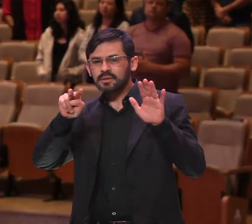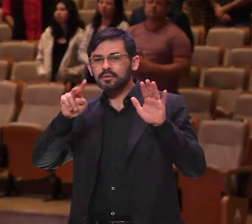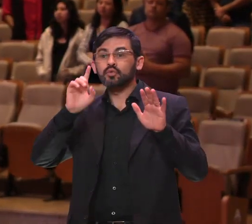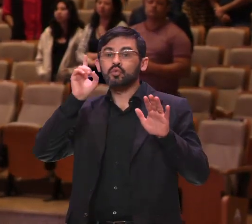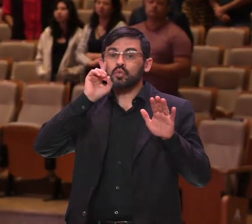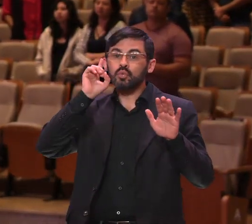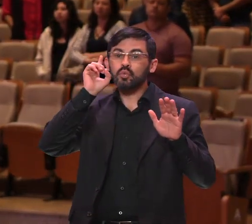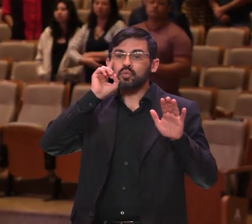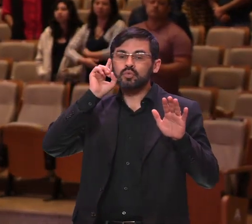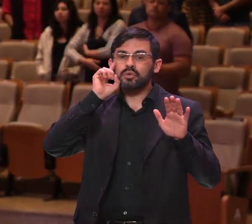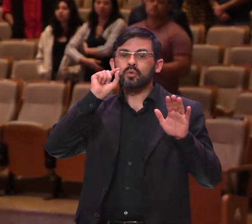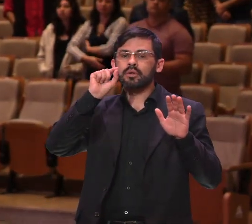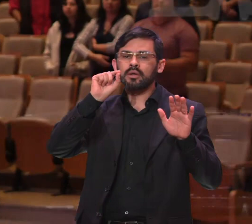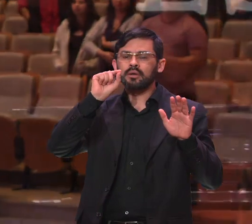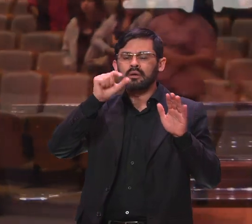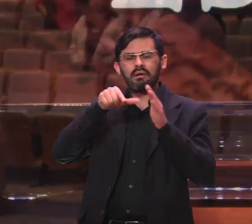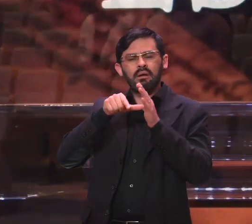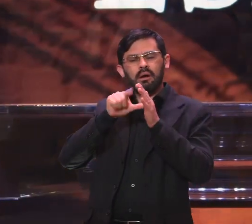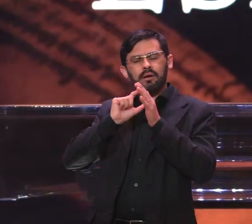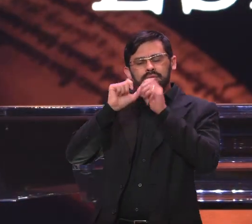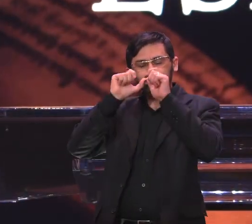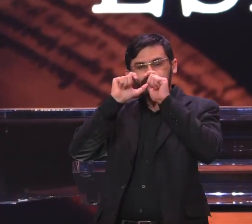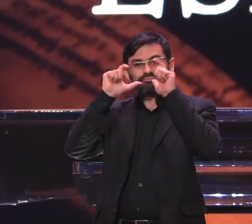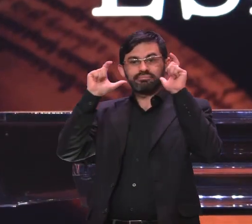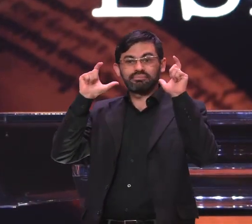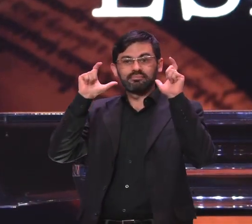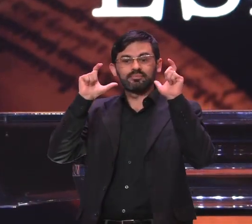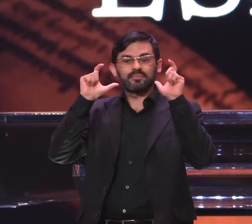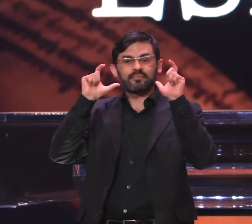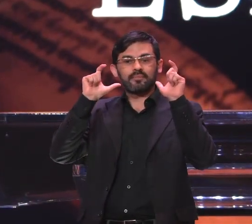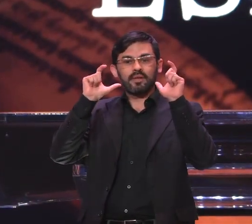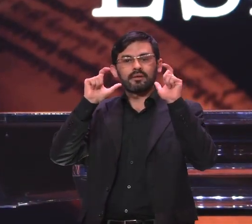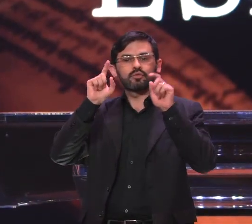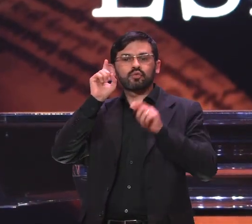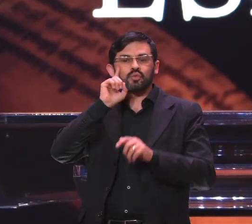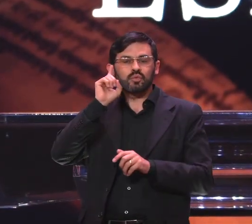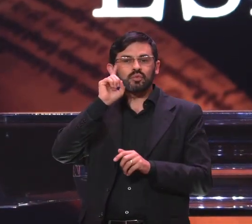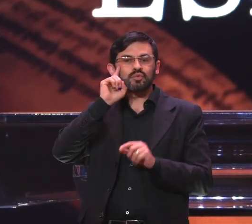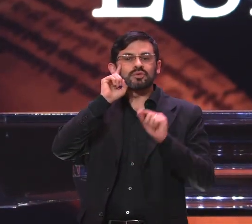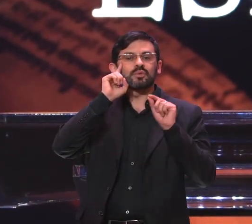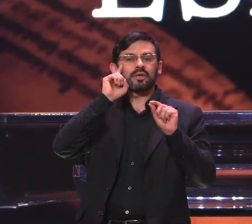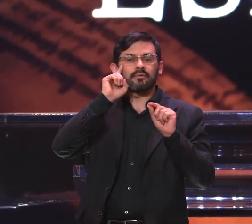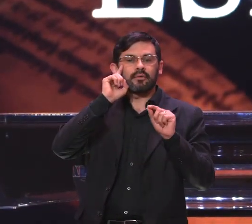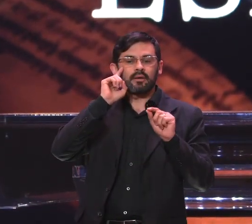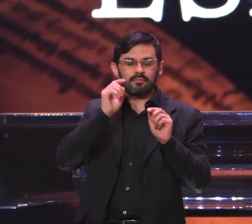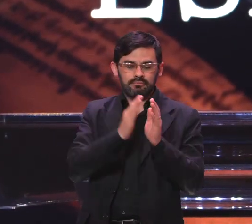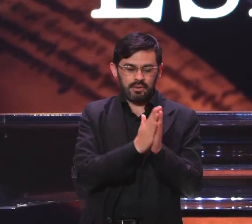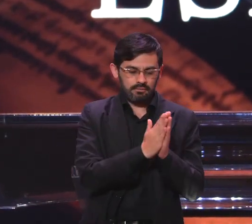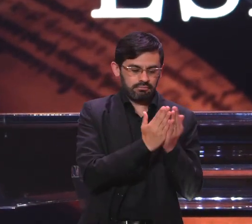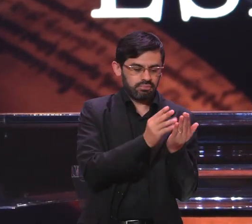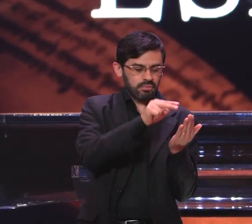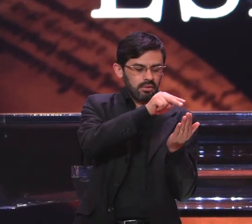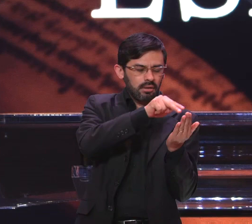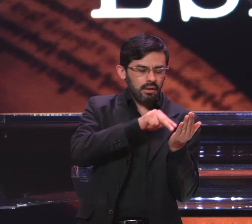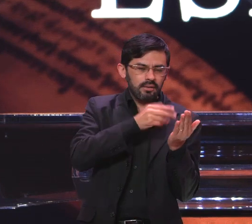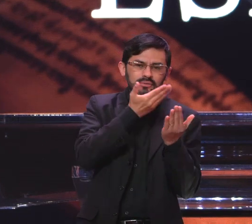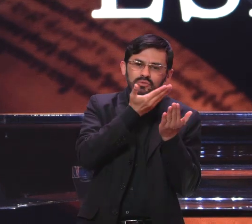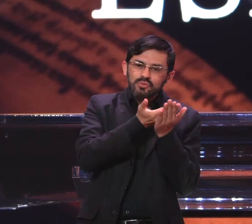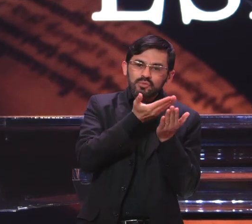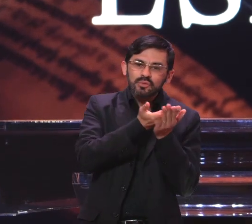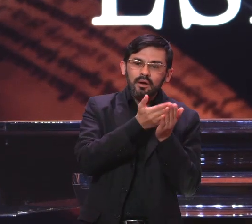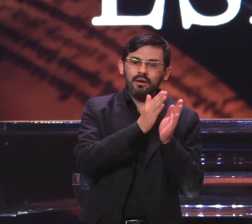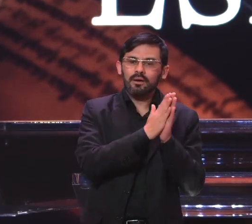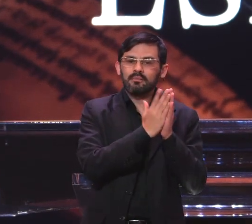todos os dias, você vai acordar um pouquinho antes, e todos os dias você vai estudar a palavra